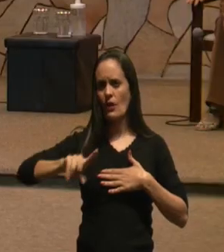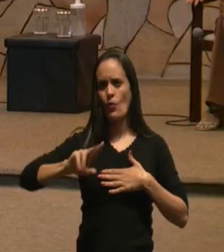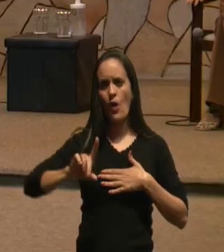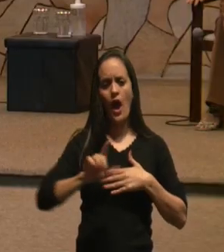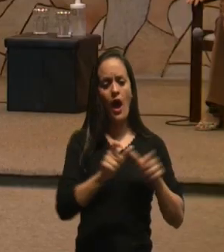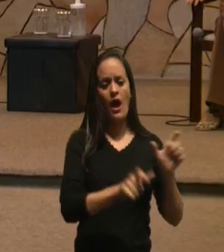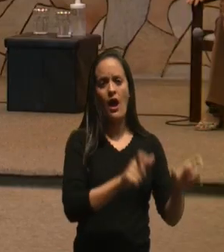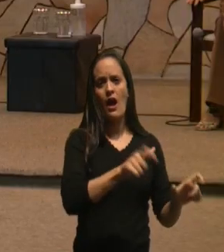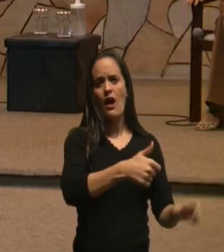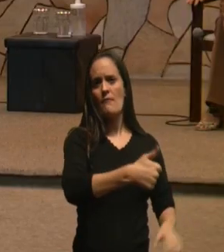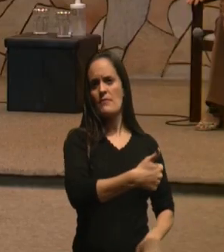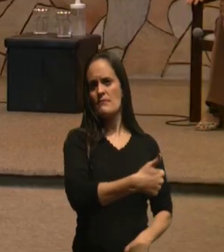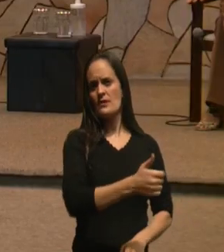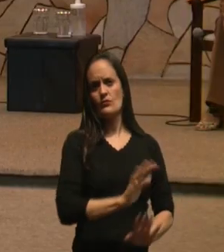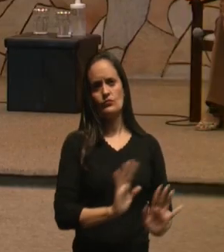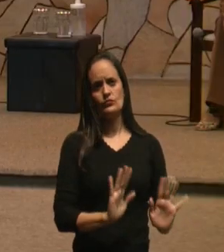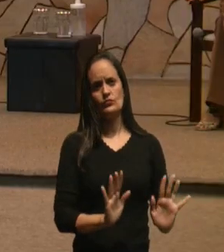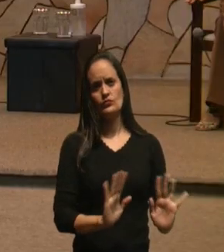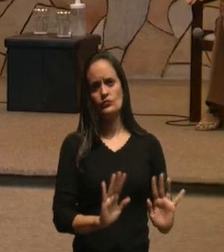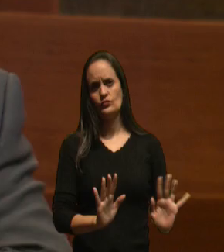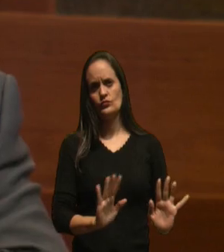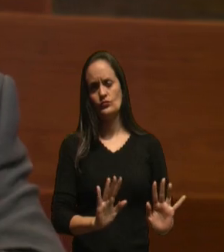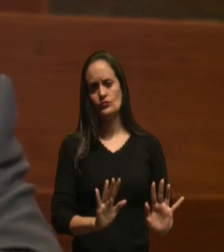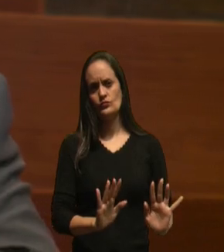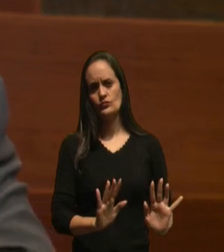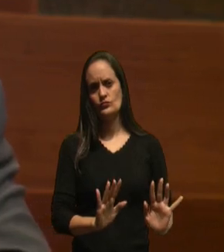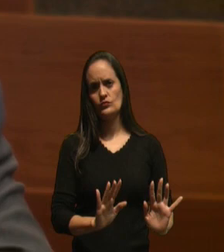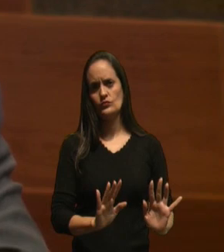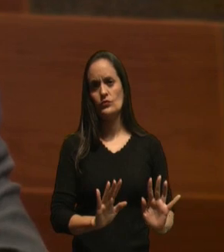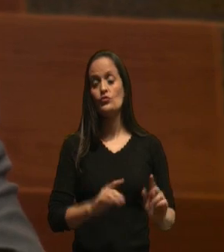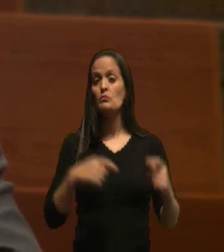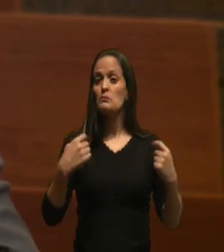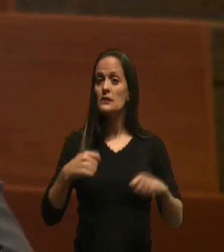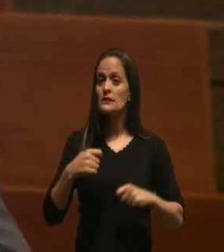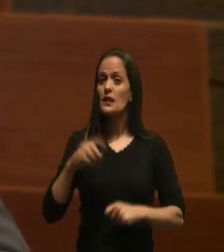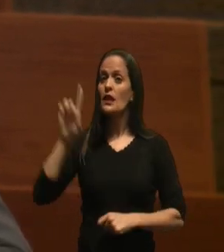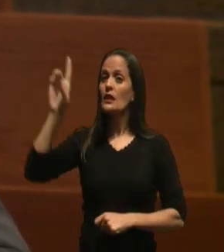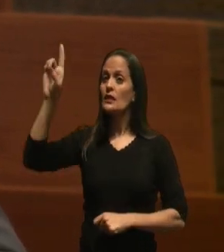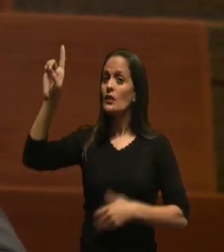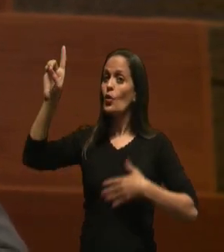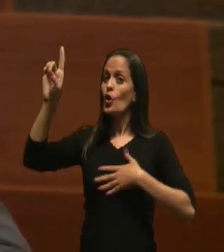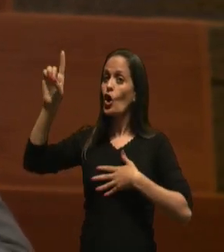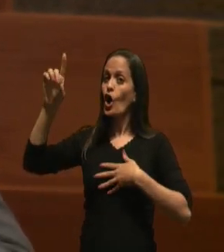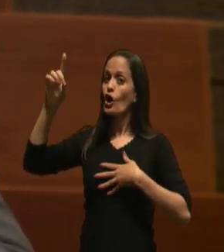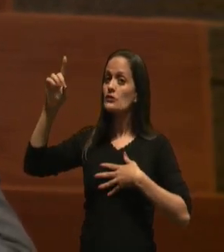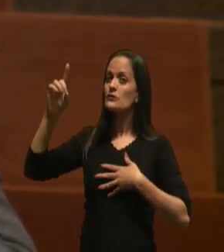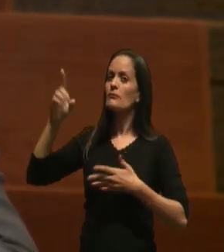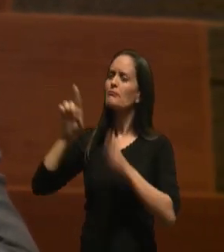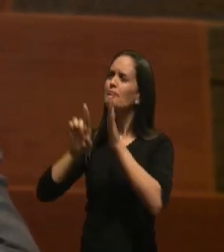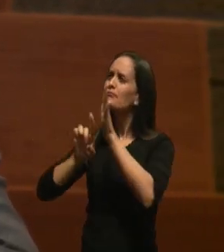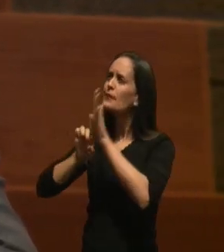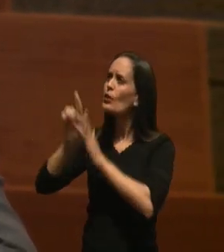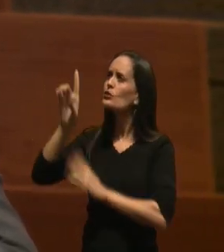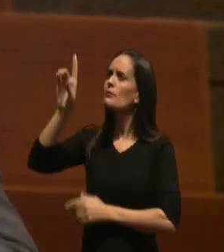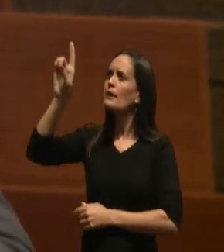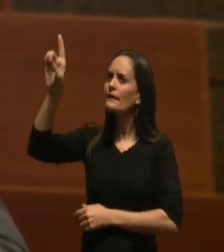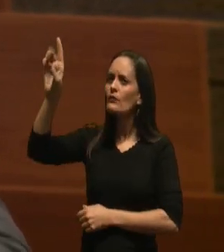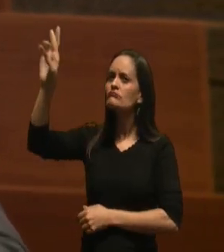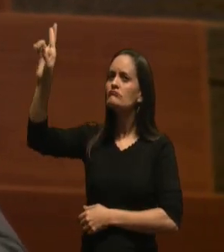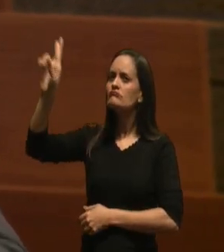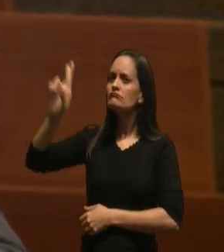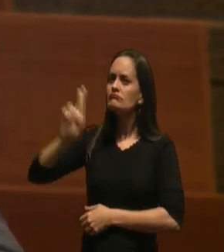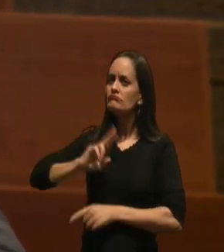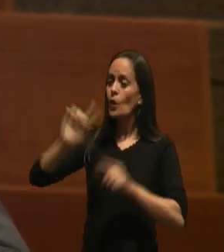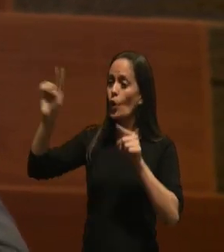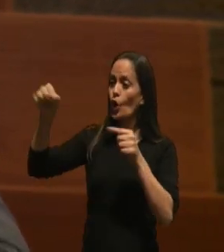Deus, precisamos estar preocupados em agradar a Deus. Consulta a palavra de Deus e